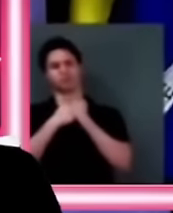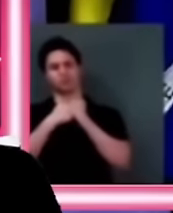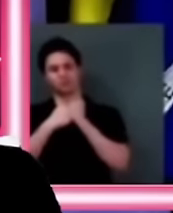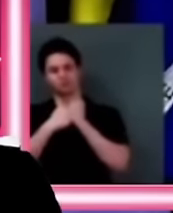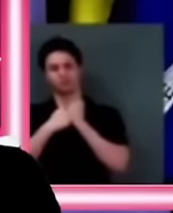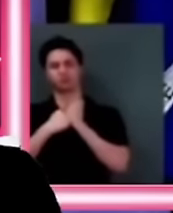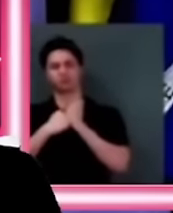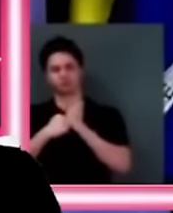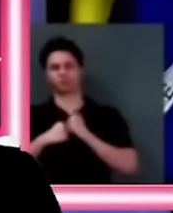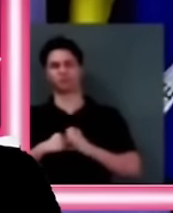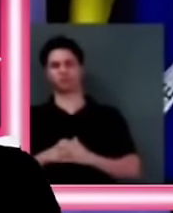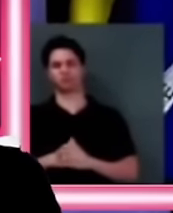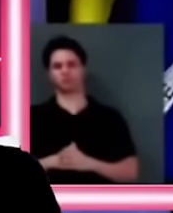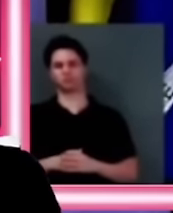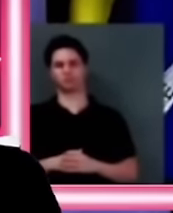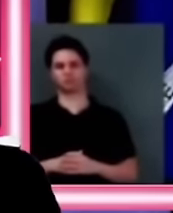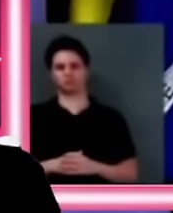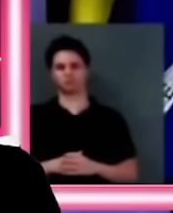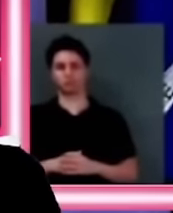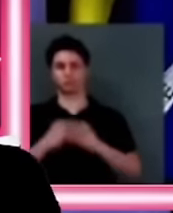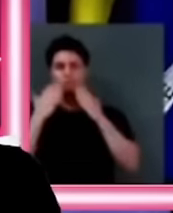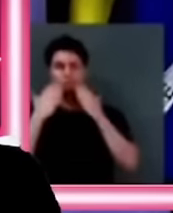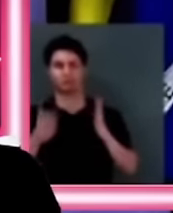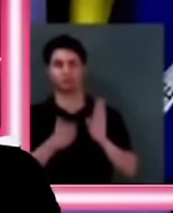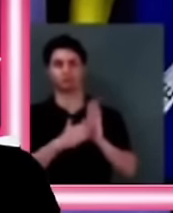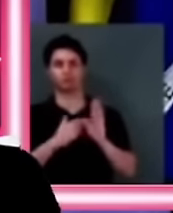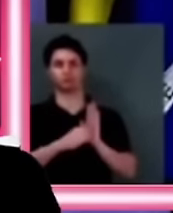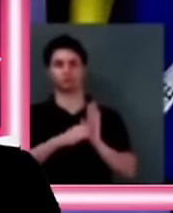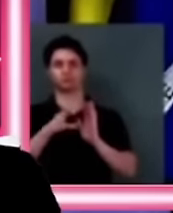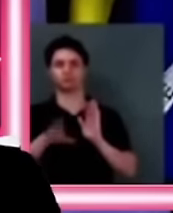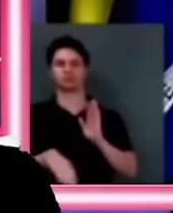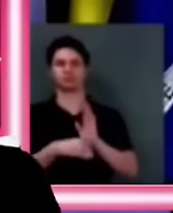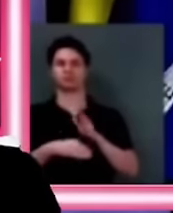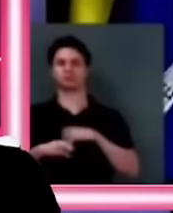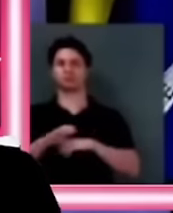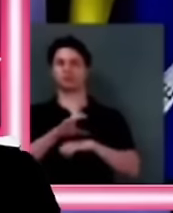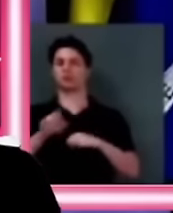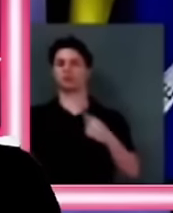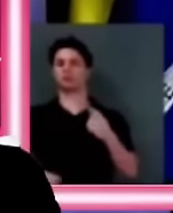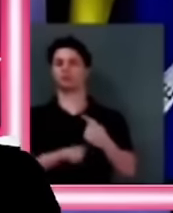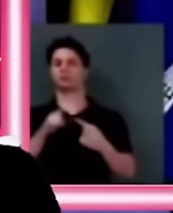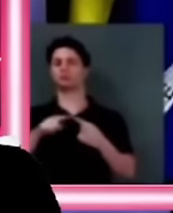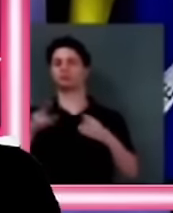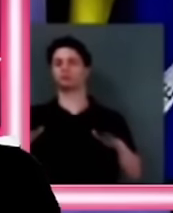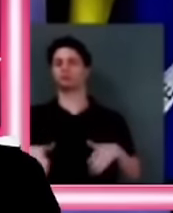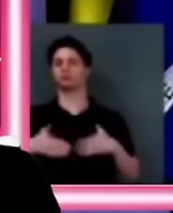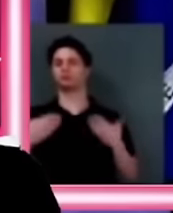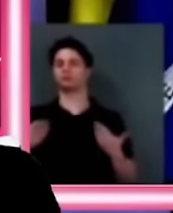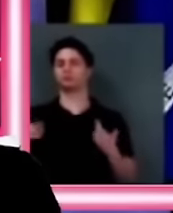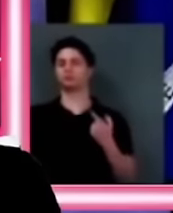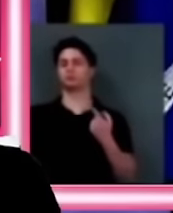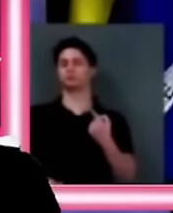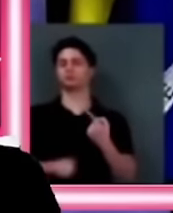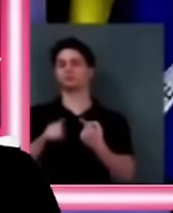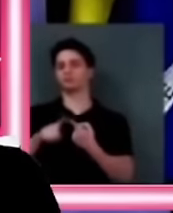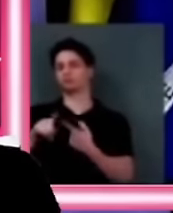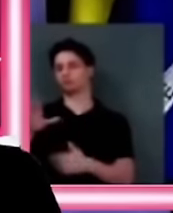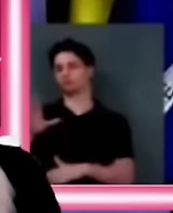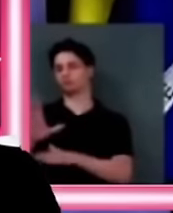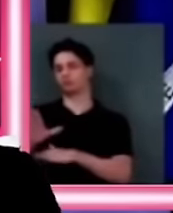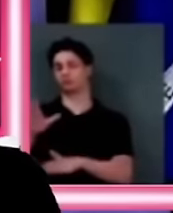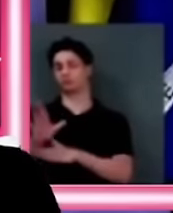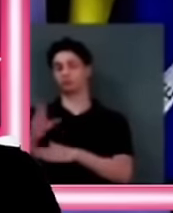senadoras que apresentei uma proposta de emenda à constituição cujo objetivo é justamente ajudar a reconquista do